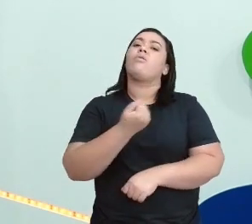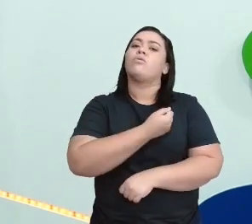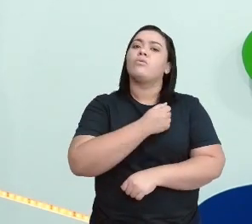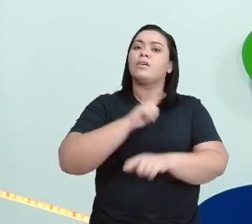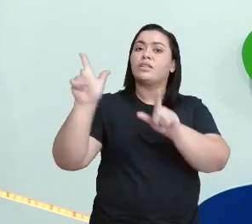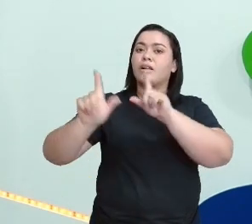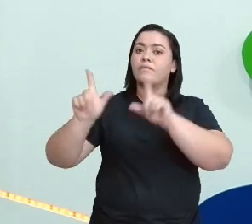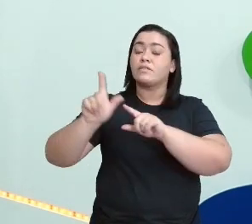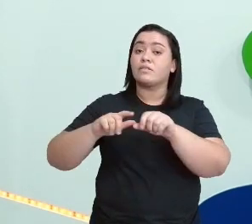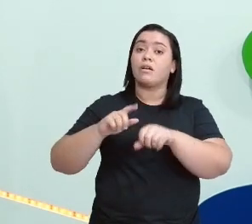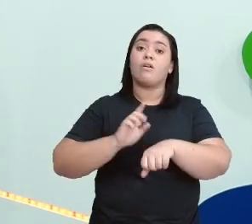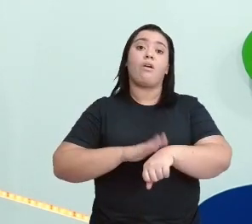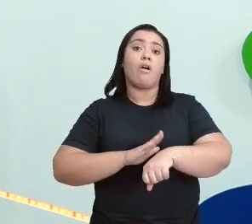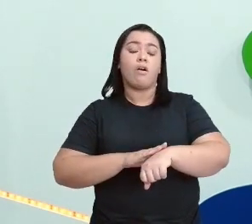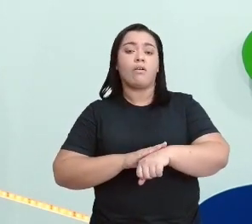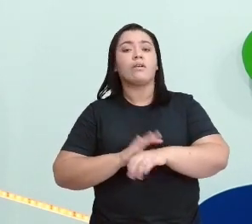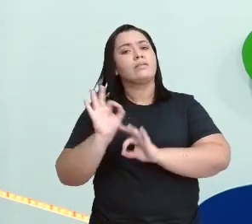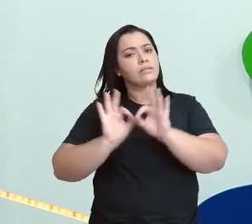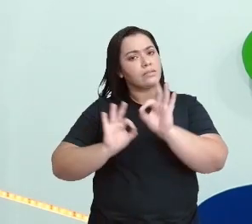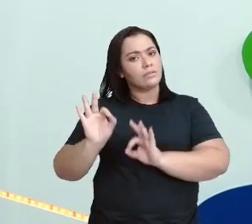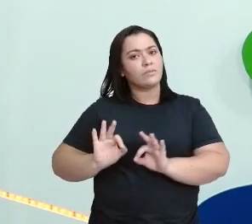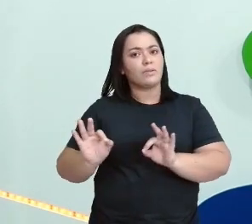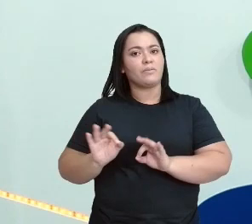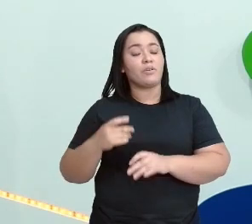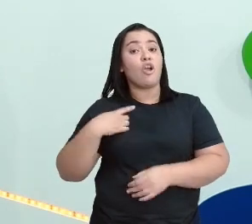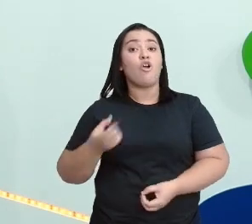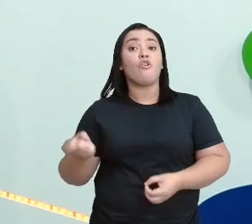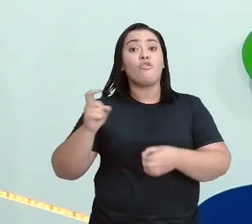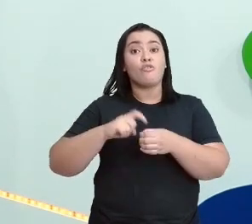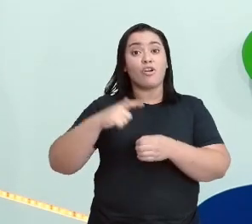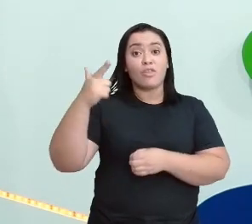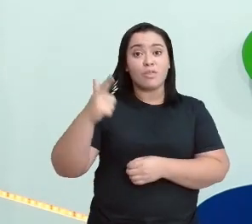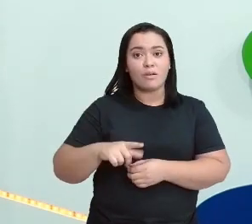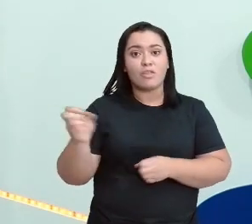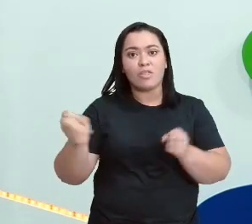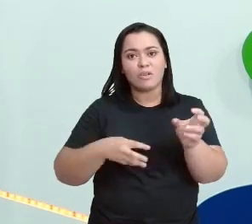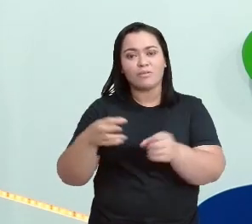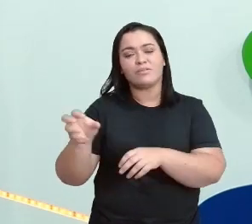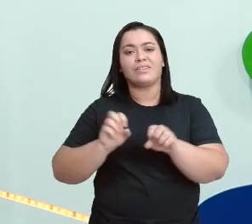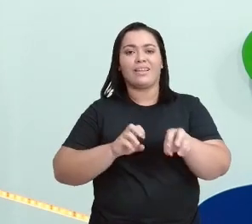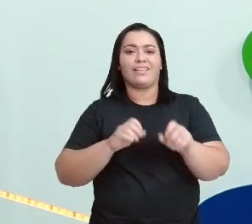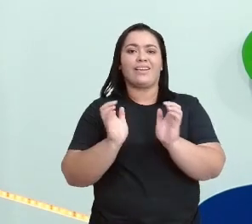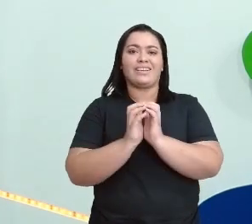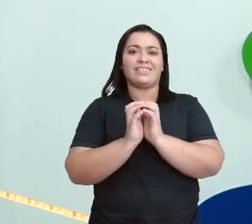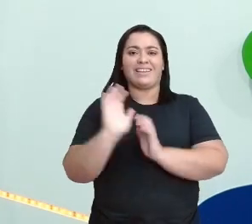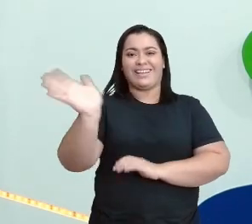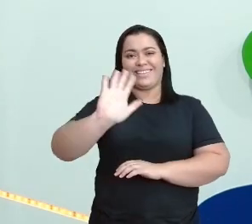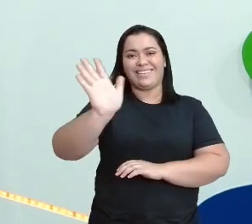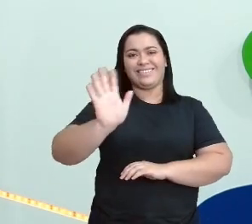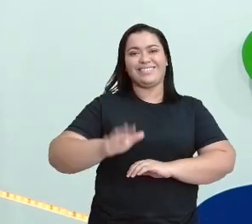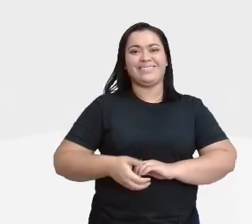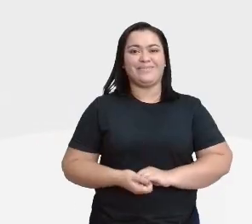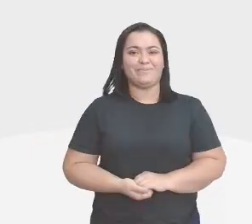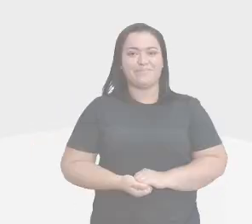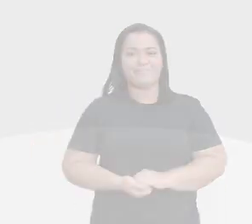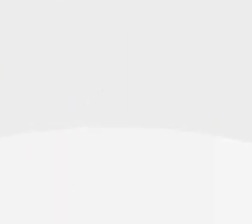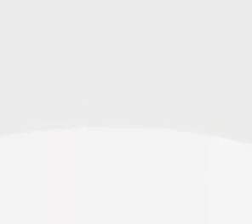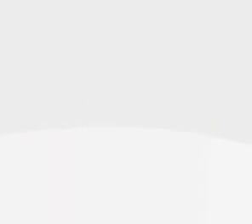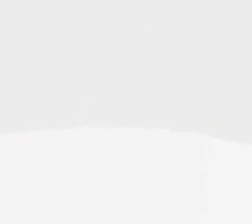aulas de vocês e se programem. Eu volto em breve com mais novidades do Educa Recife. Até já!